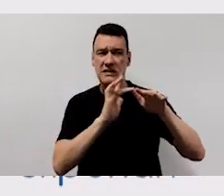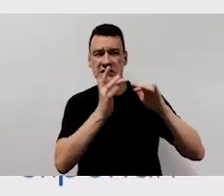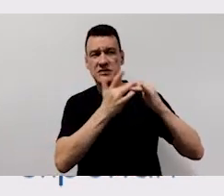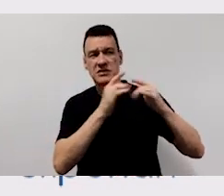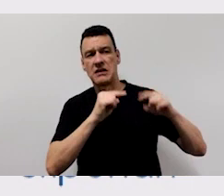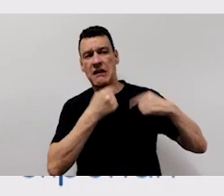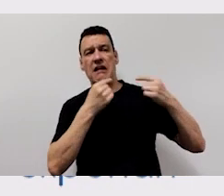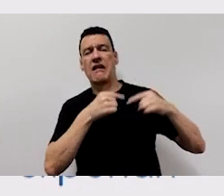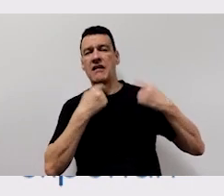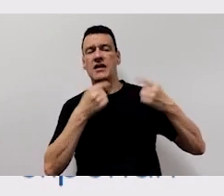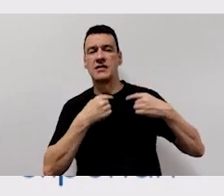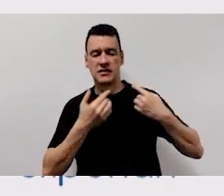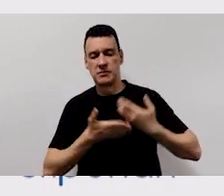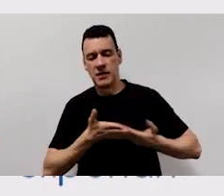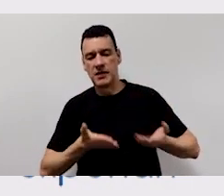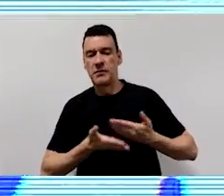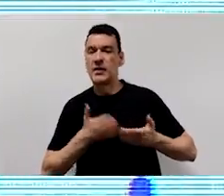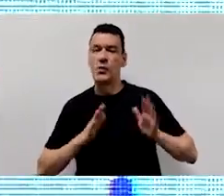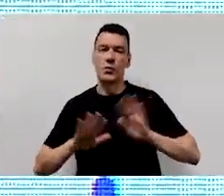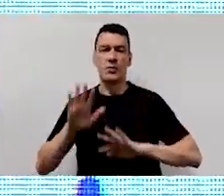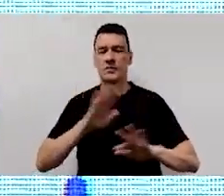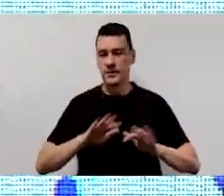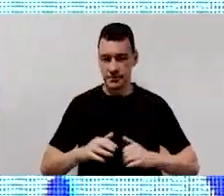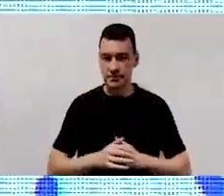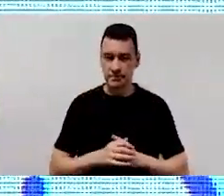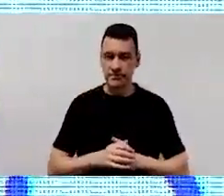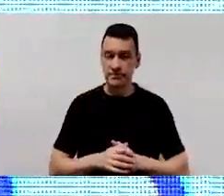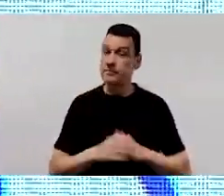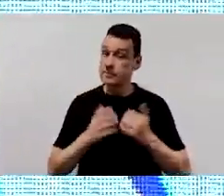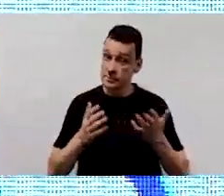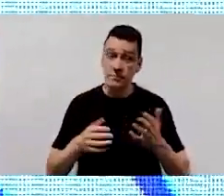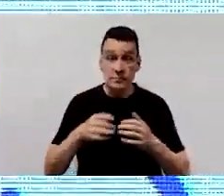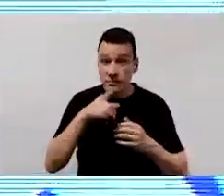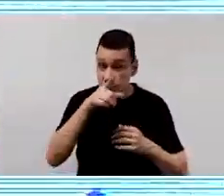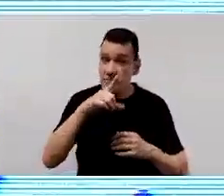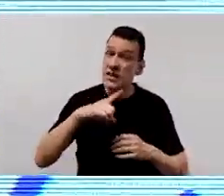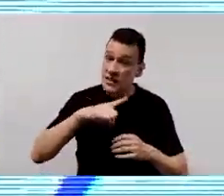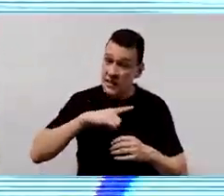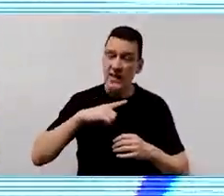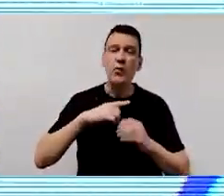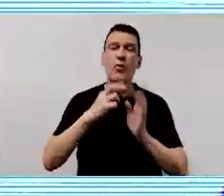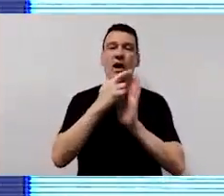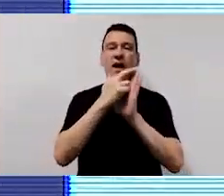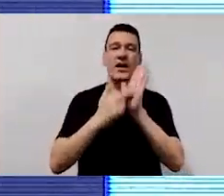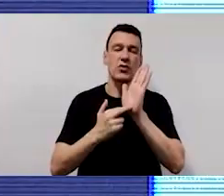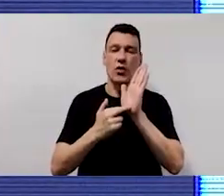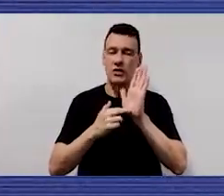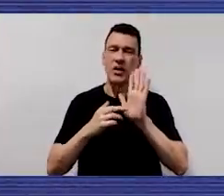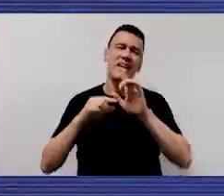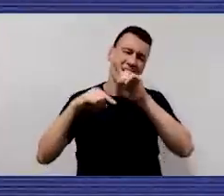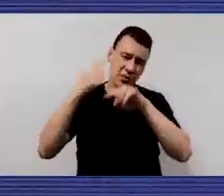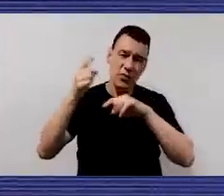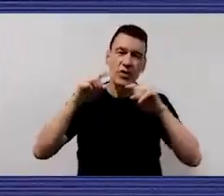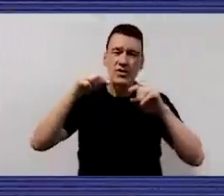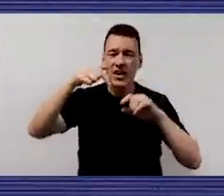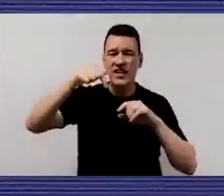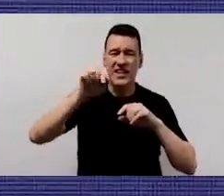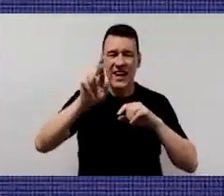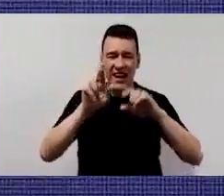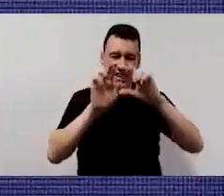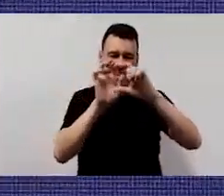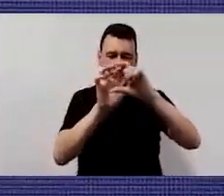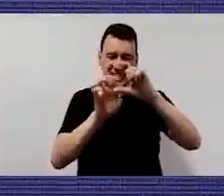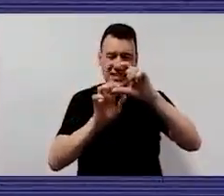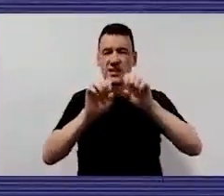Essas informações aqui, a gente tem um relatório global de identidade e fraude, que depois eu vou disponibilizar um QR Code para vocês. Quem quiser baixar, ter mais detalhes desse